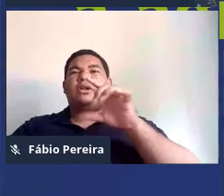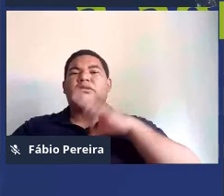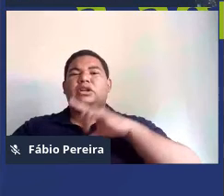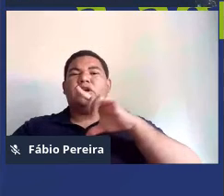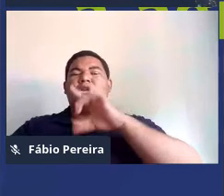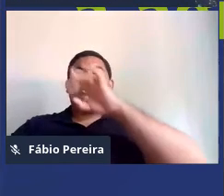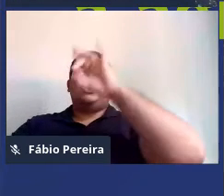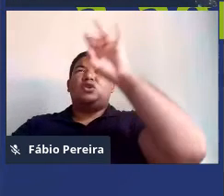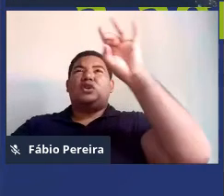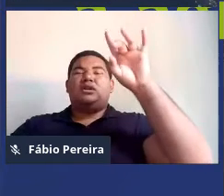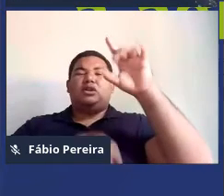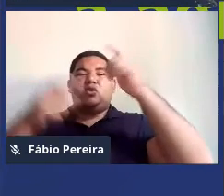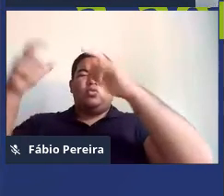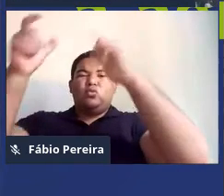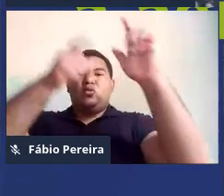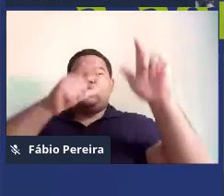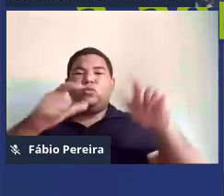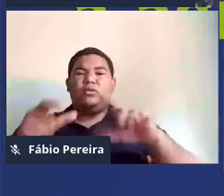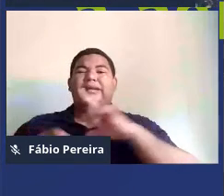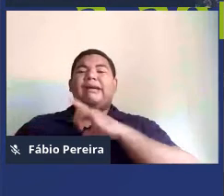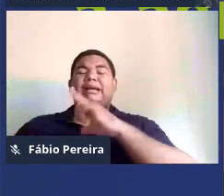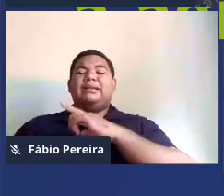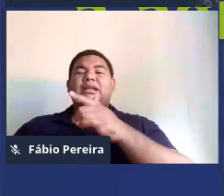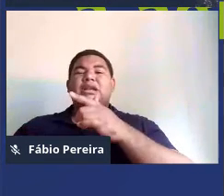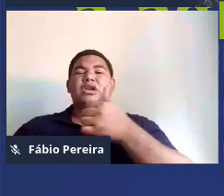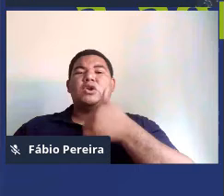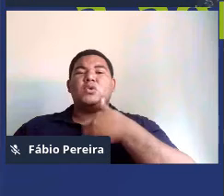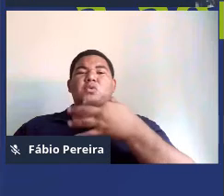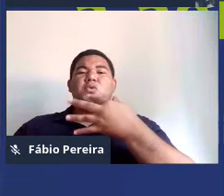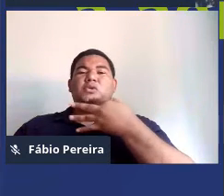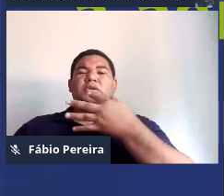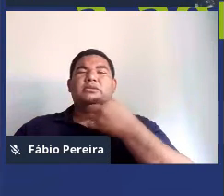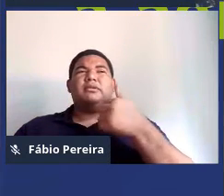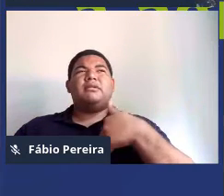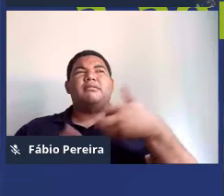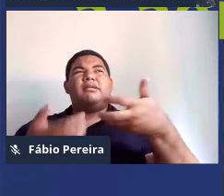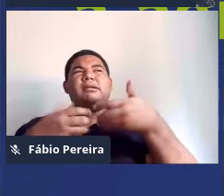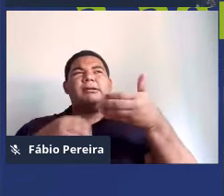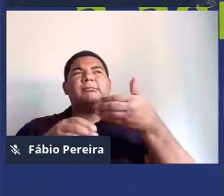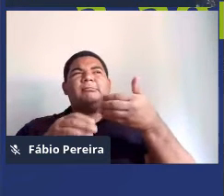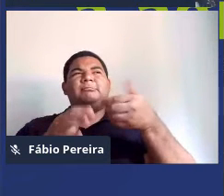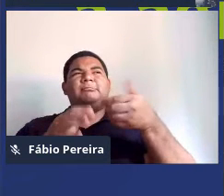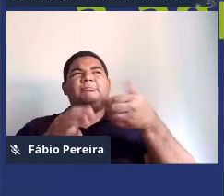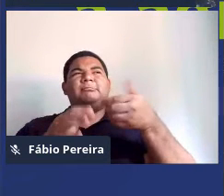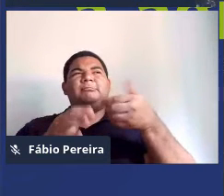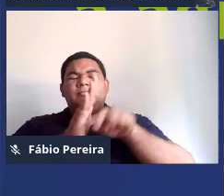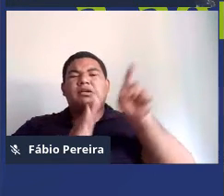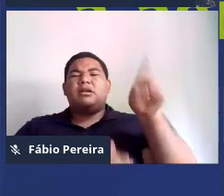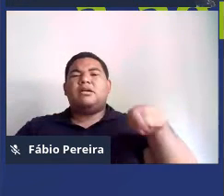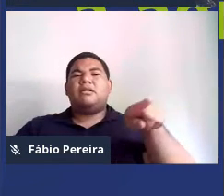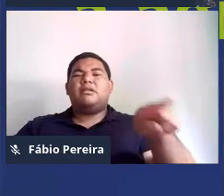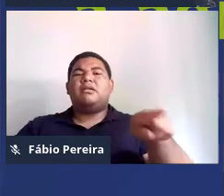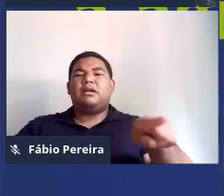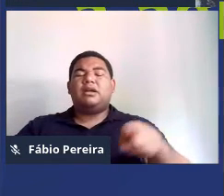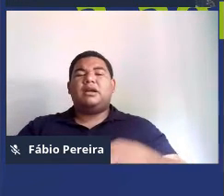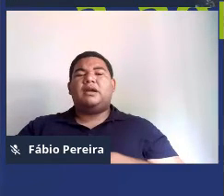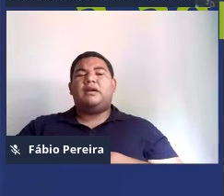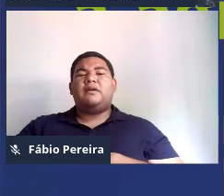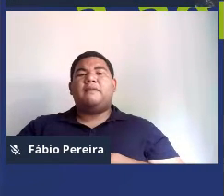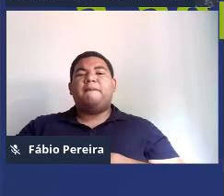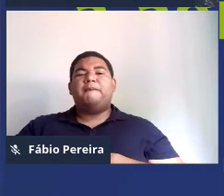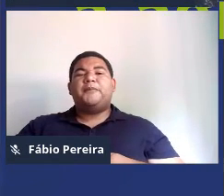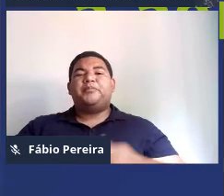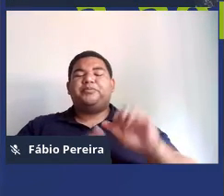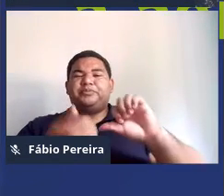fácil capturar, fácil reconhecer, e eu quero testar se ela é sensível ao cádmio. O que é o cádmio? É